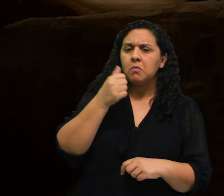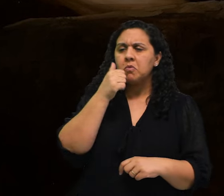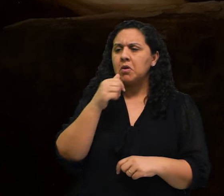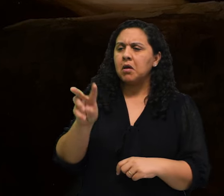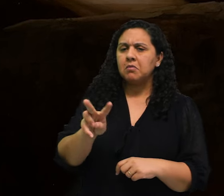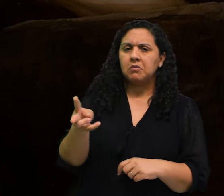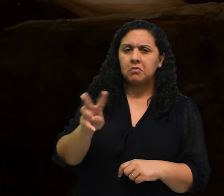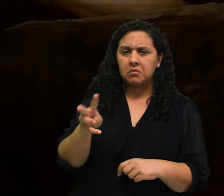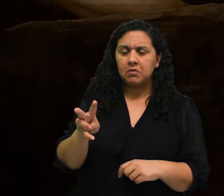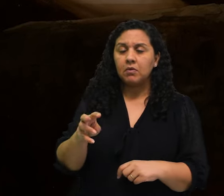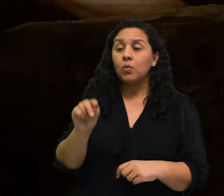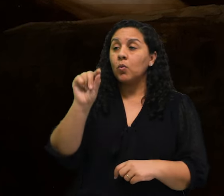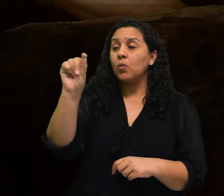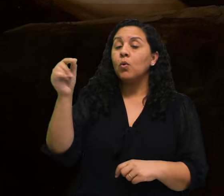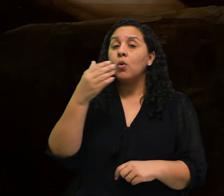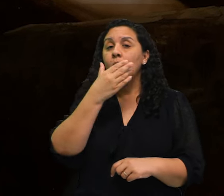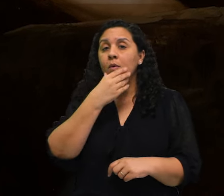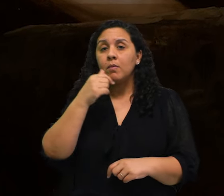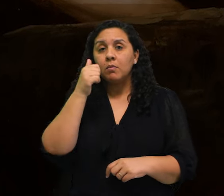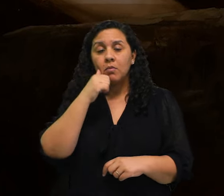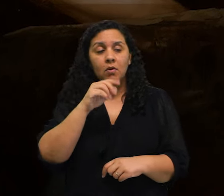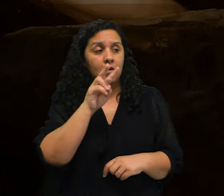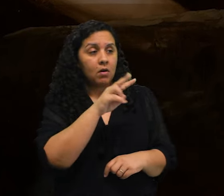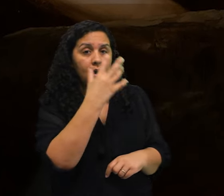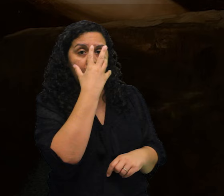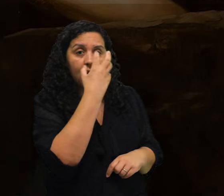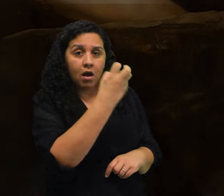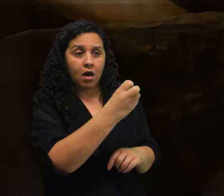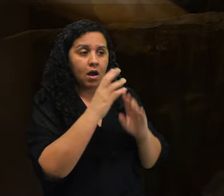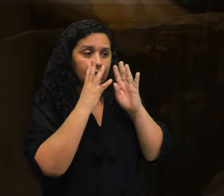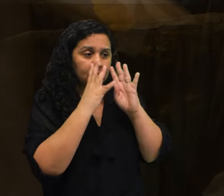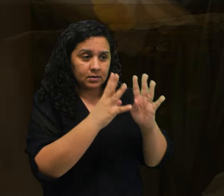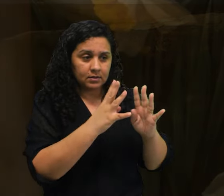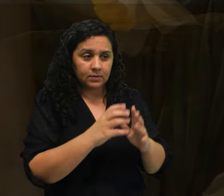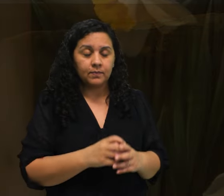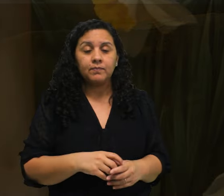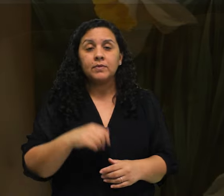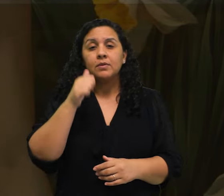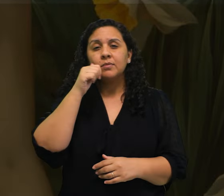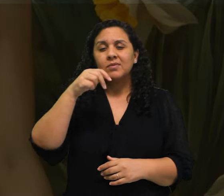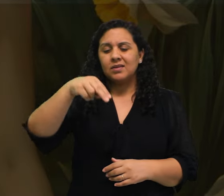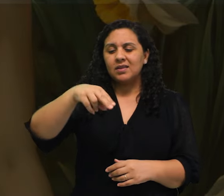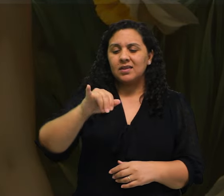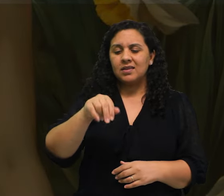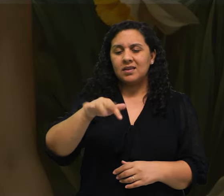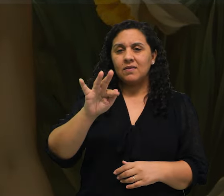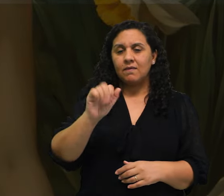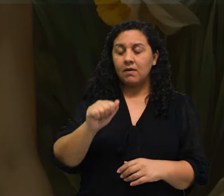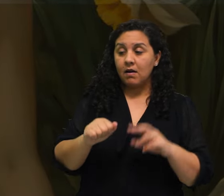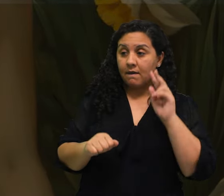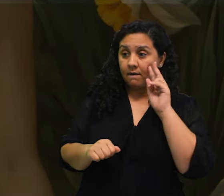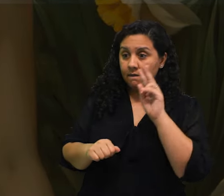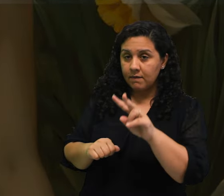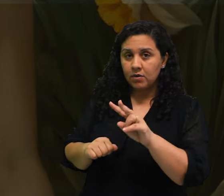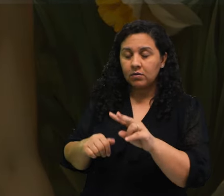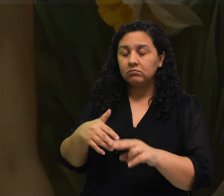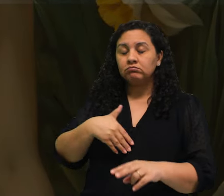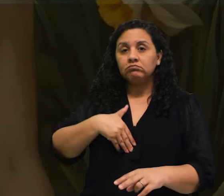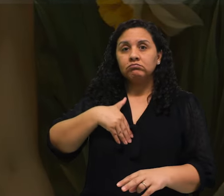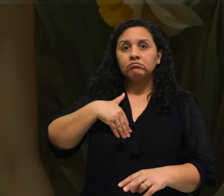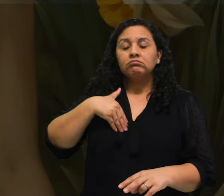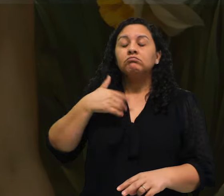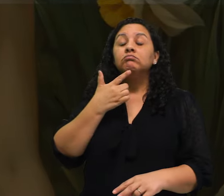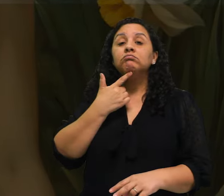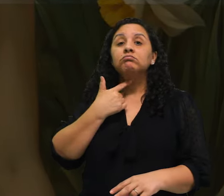moça quanto por homem. Homens e mulheres disputavam o seu amor. Quando uma ninfa chamada Eco o viu, tomou-se